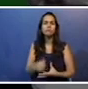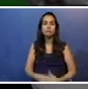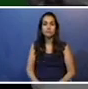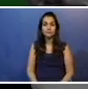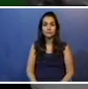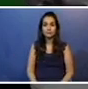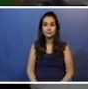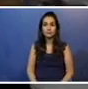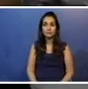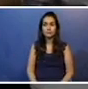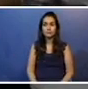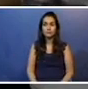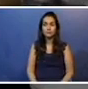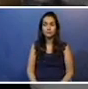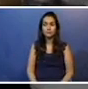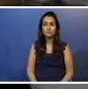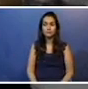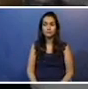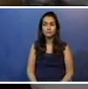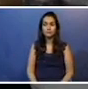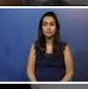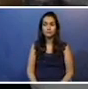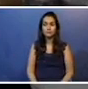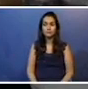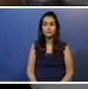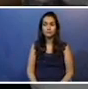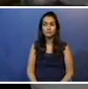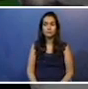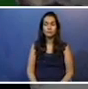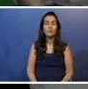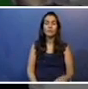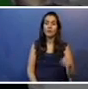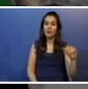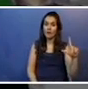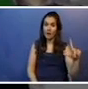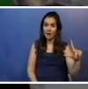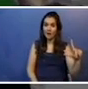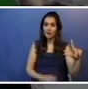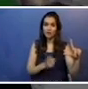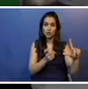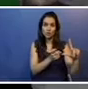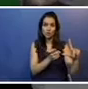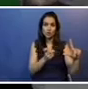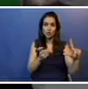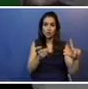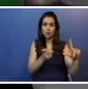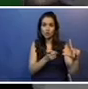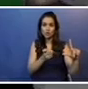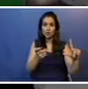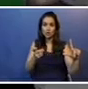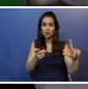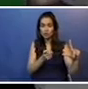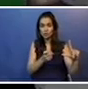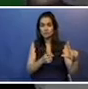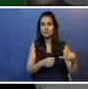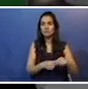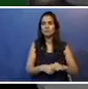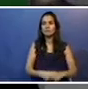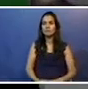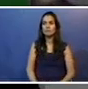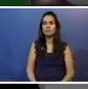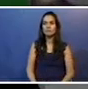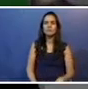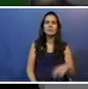o 80 na numeração romana? Olha lá. 50, 60,